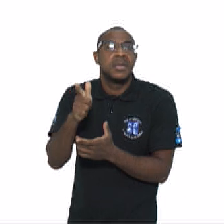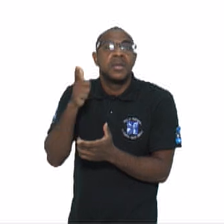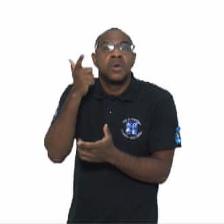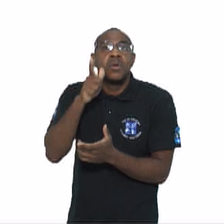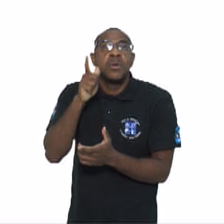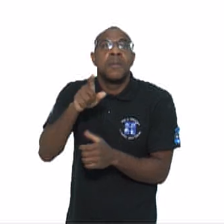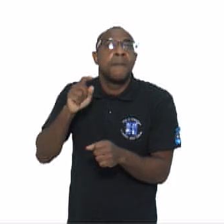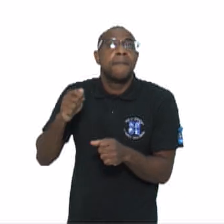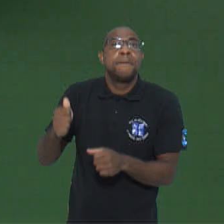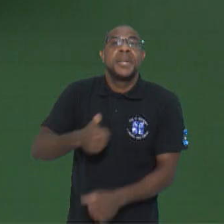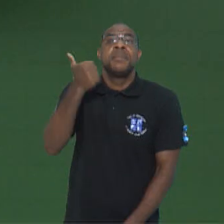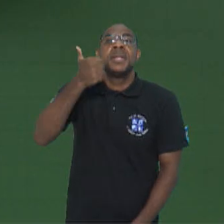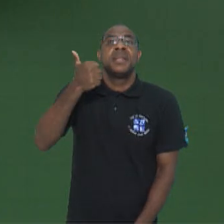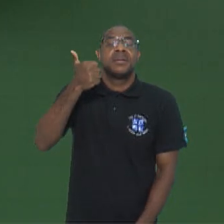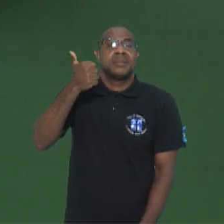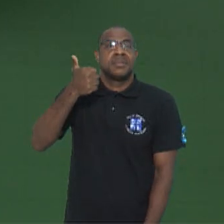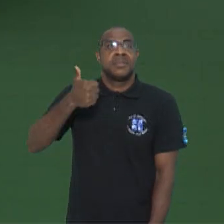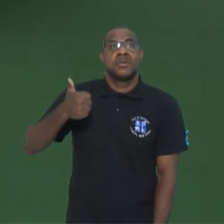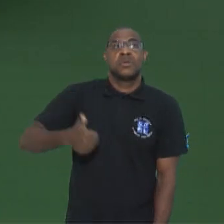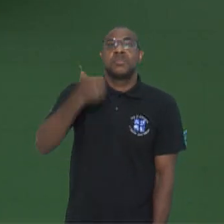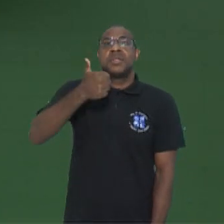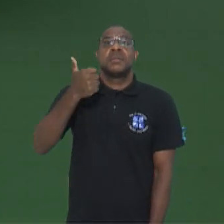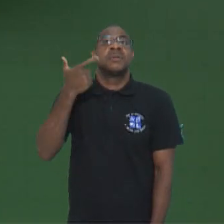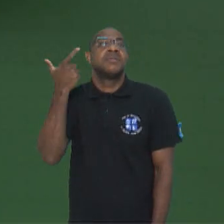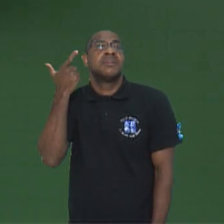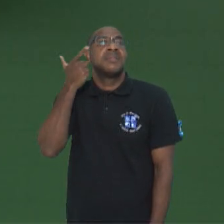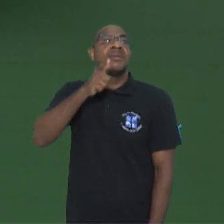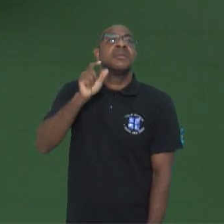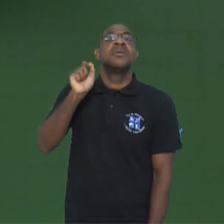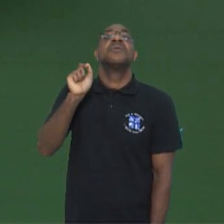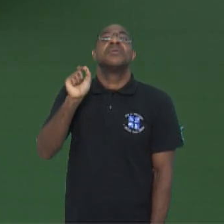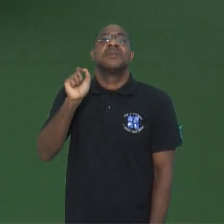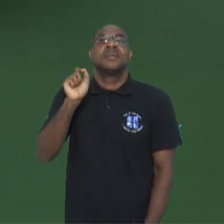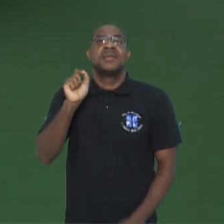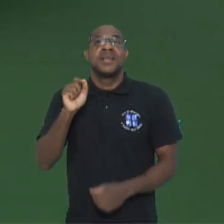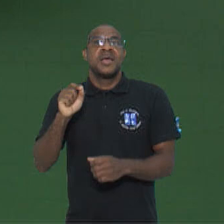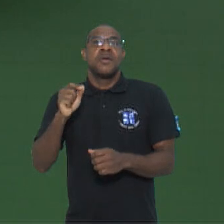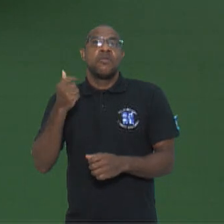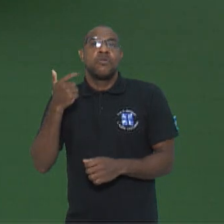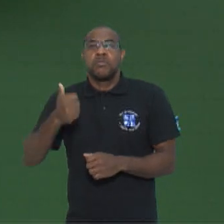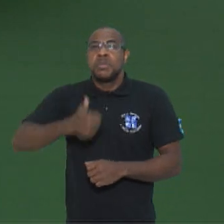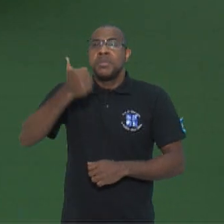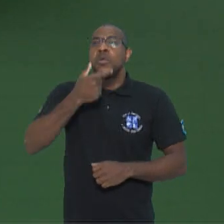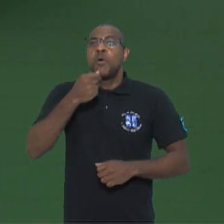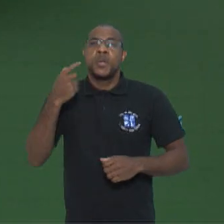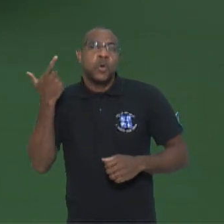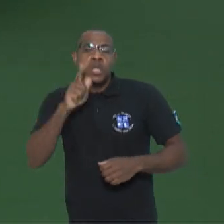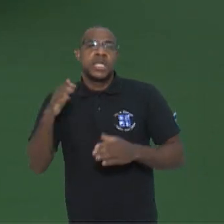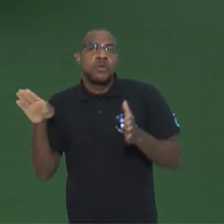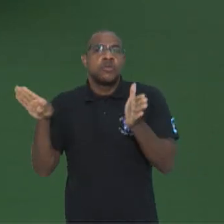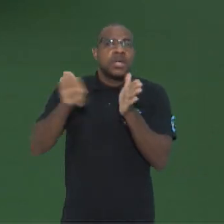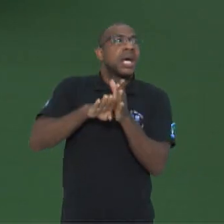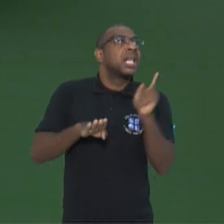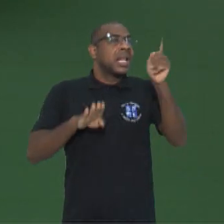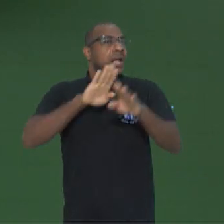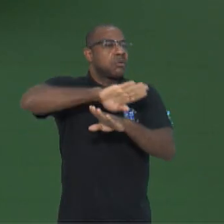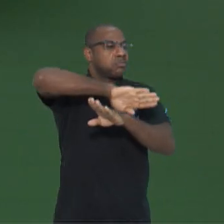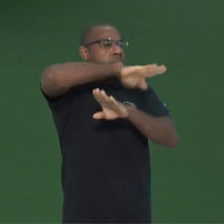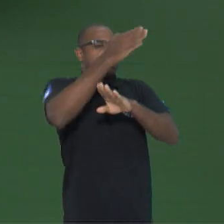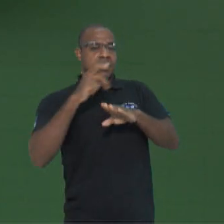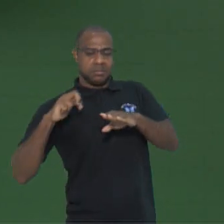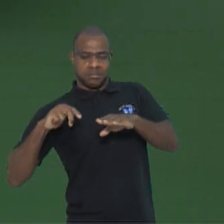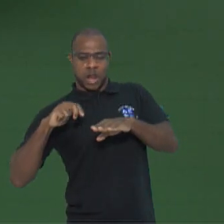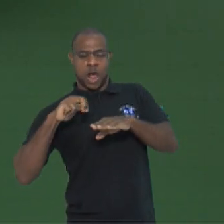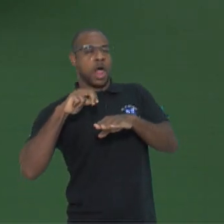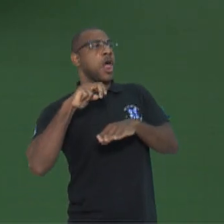primeira vez, foram os primeiros montanhistas a conquistarem o cume do Monte Everest, o pico mais alto do planeta. Ele tem uma altitude